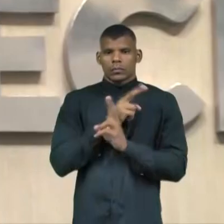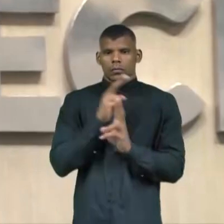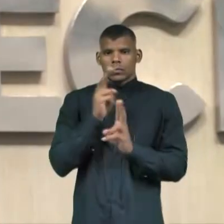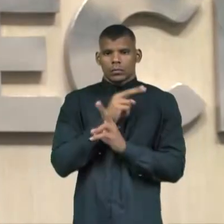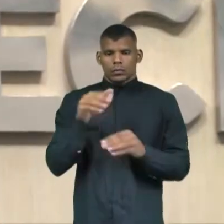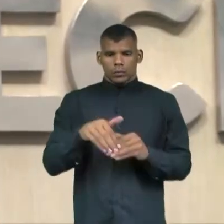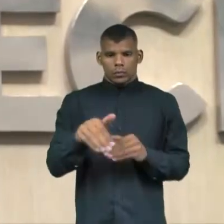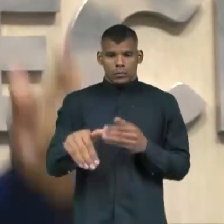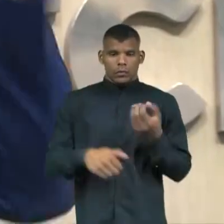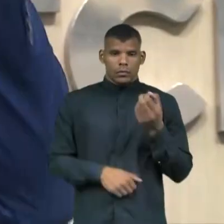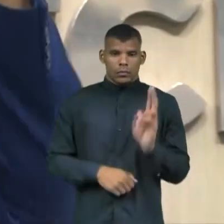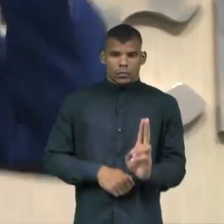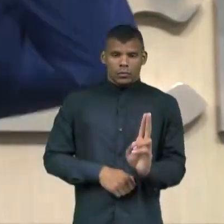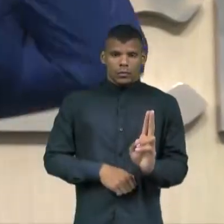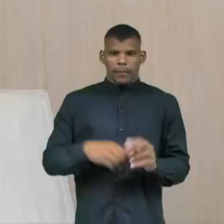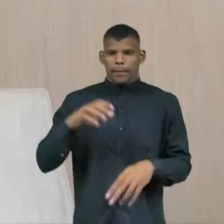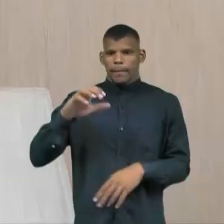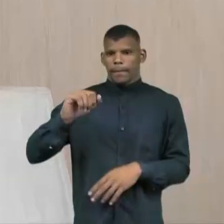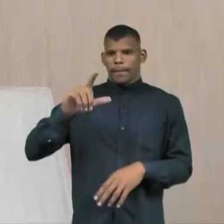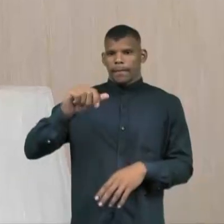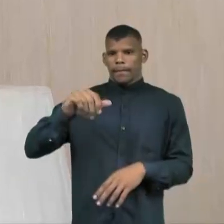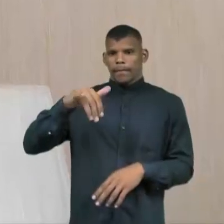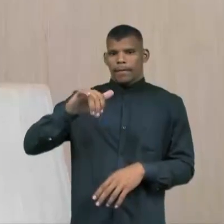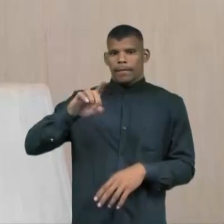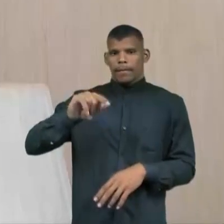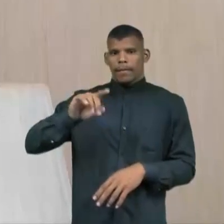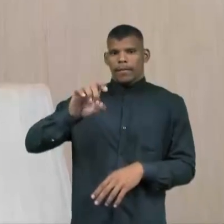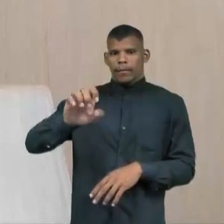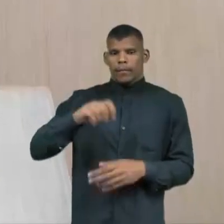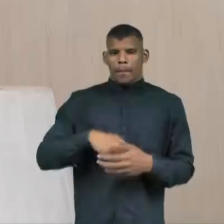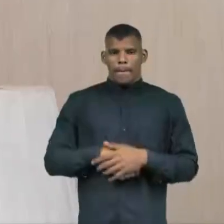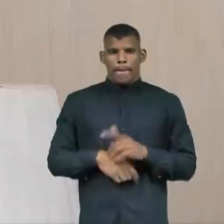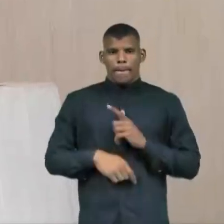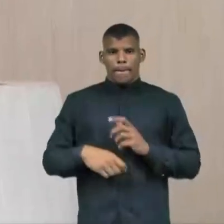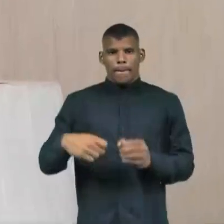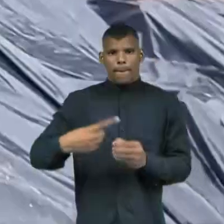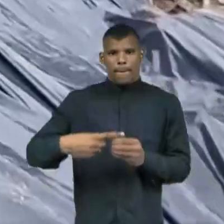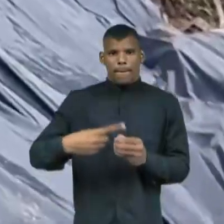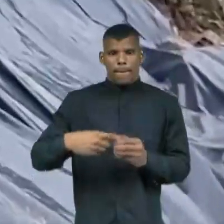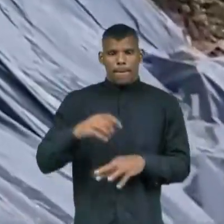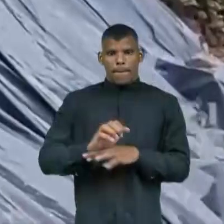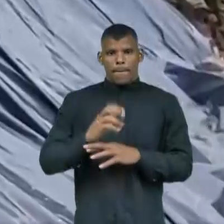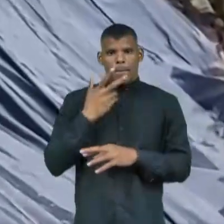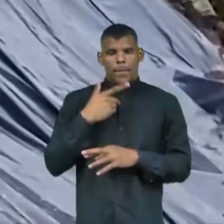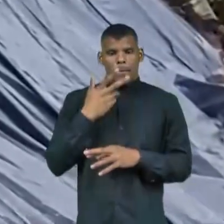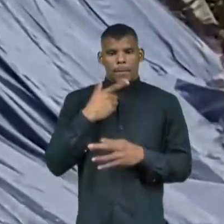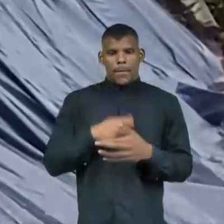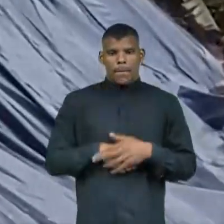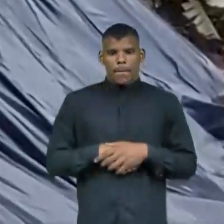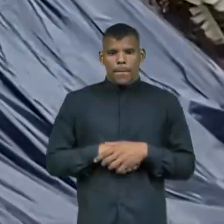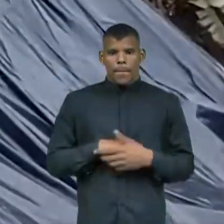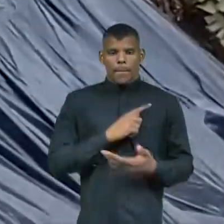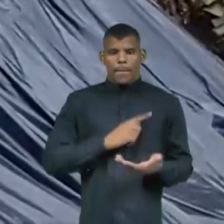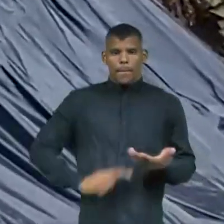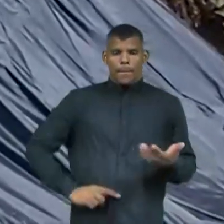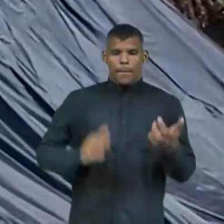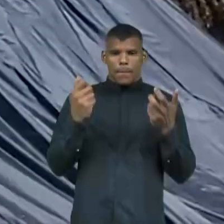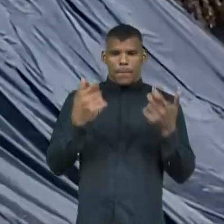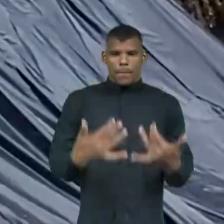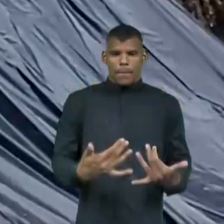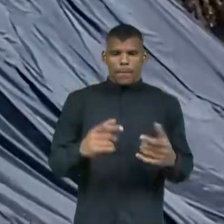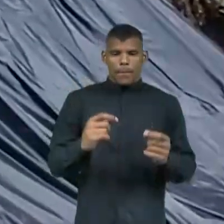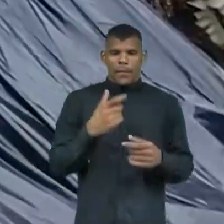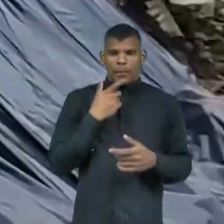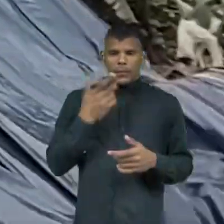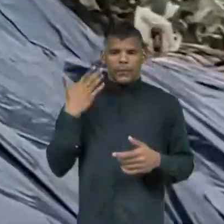de estado de calamidade pública declaradas em municípios cearenses. O governo justifica que as recentes chuvas